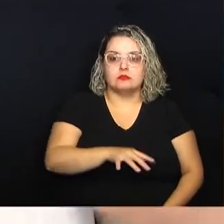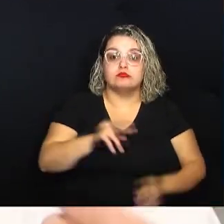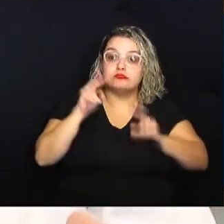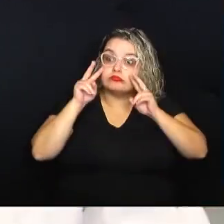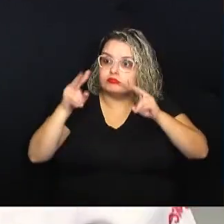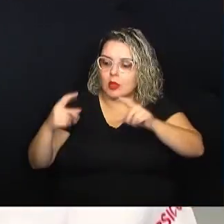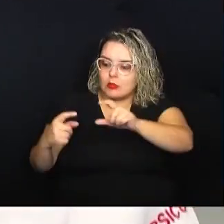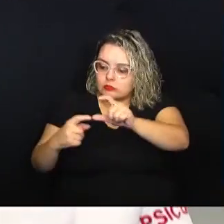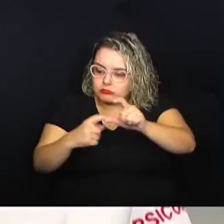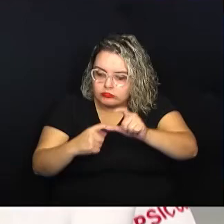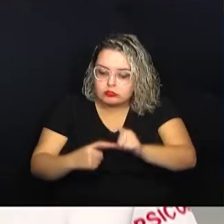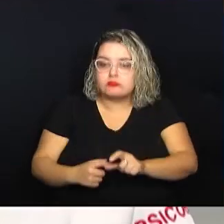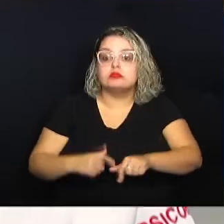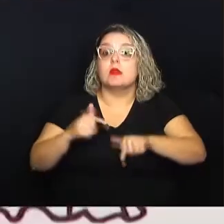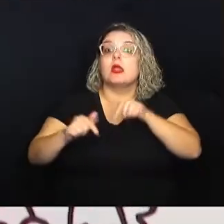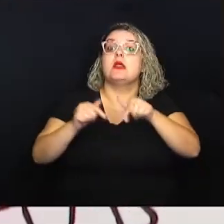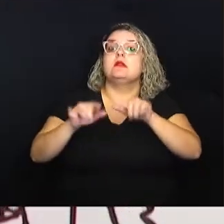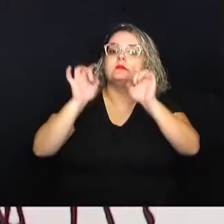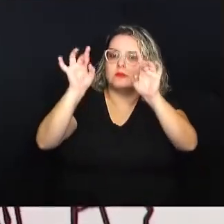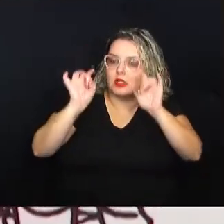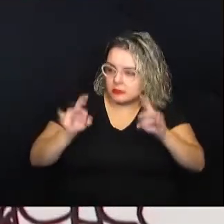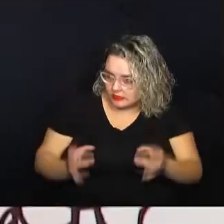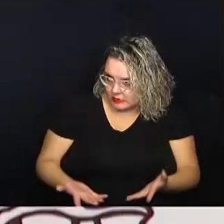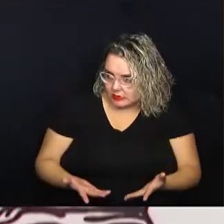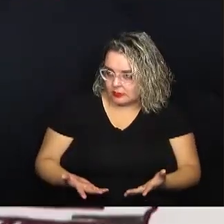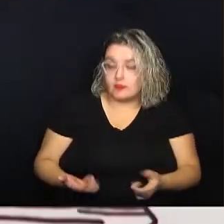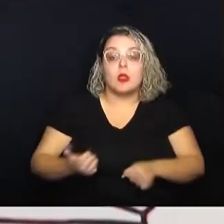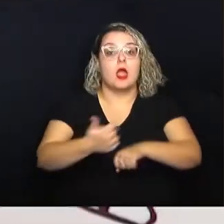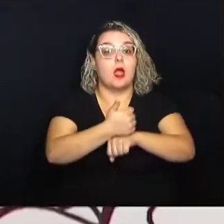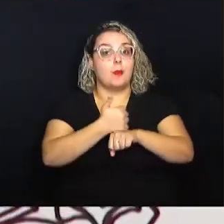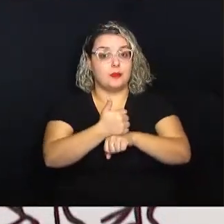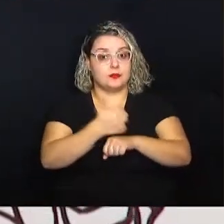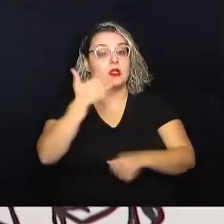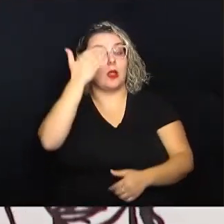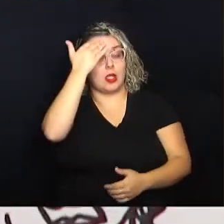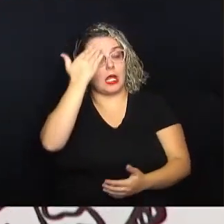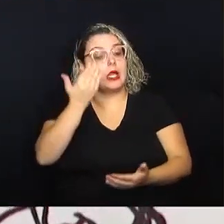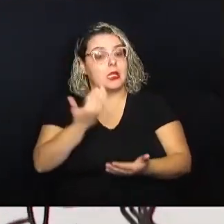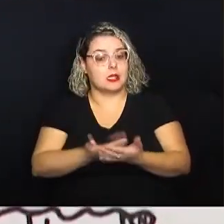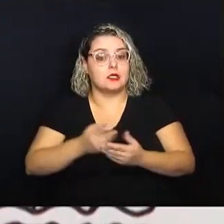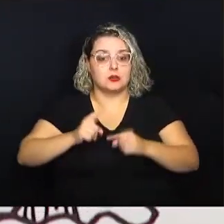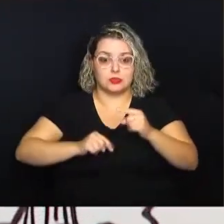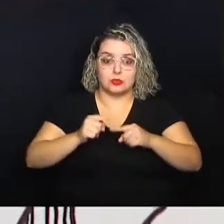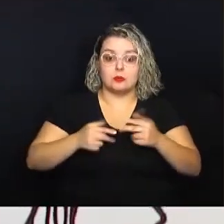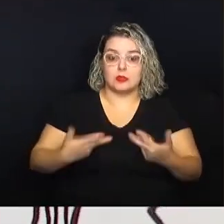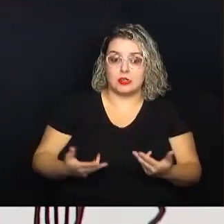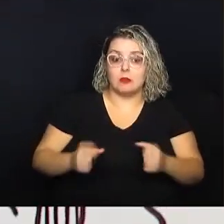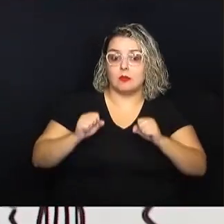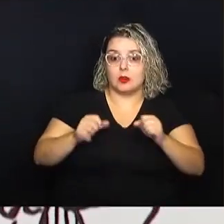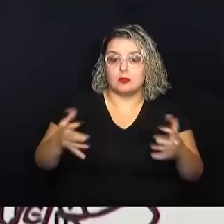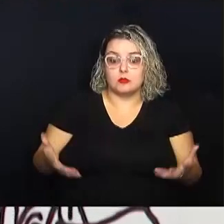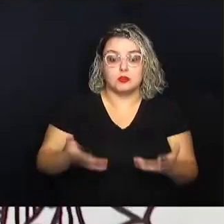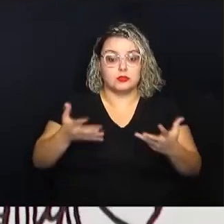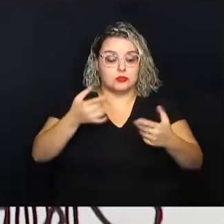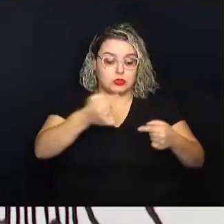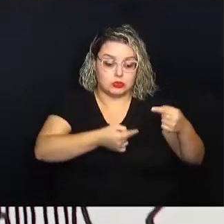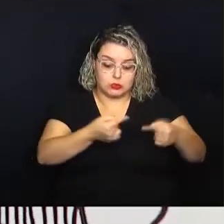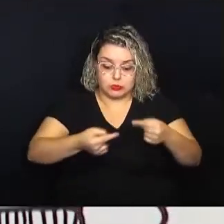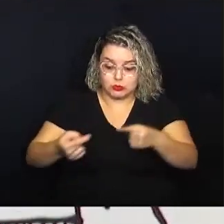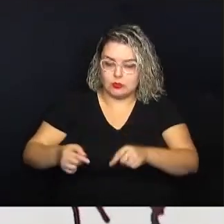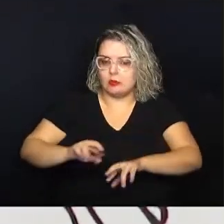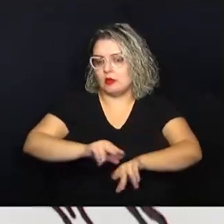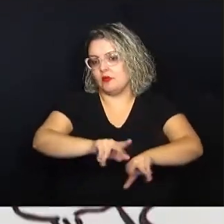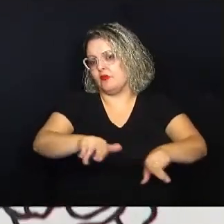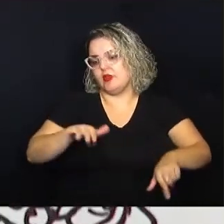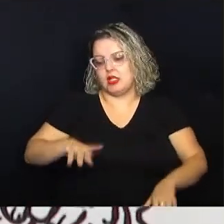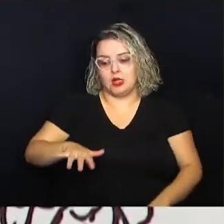e trabalhar questões específicas. A profissional acredita que o material será capaz de promover discussões em diversas